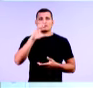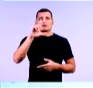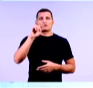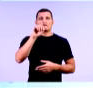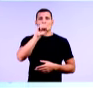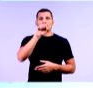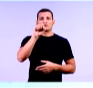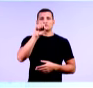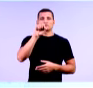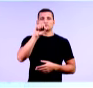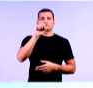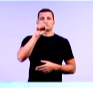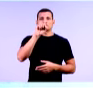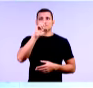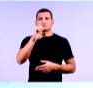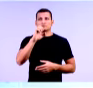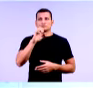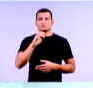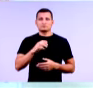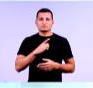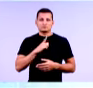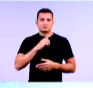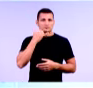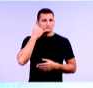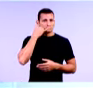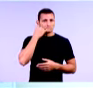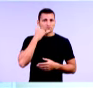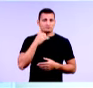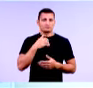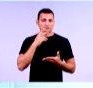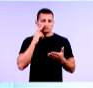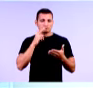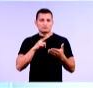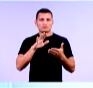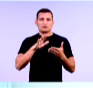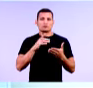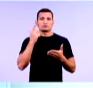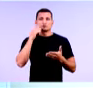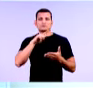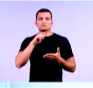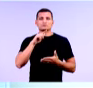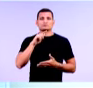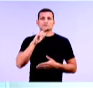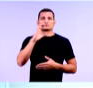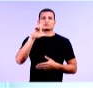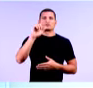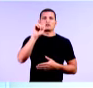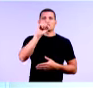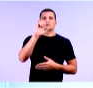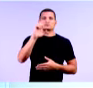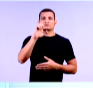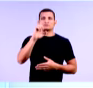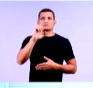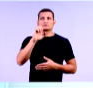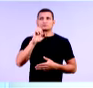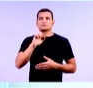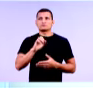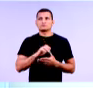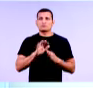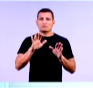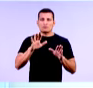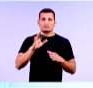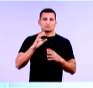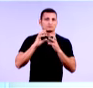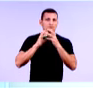tinha celulares aqui comigo, mas eu consegui definir que classes são elas. Mas, na verdade, o cérebro faz o caminho